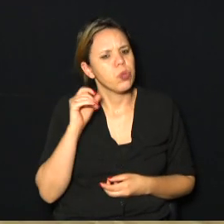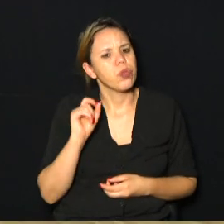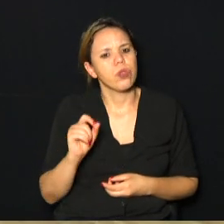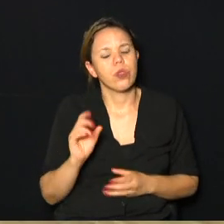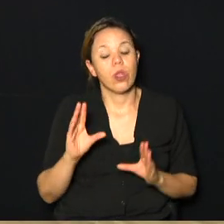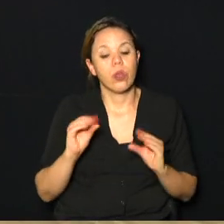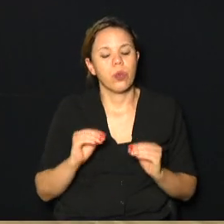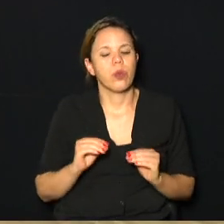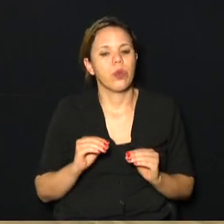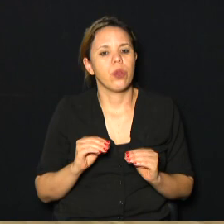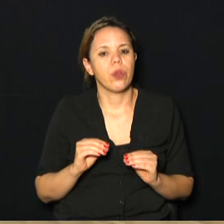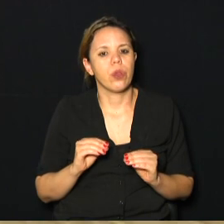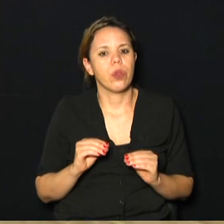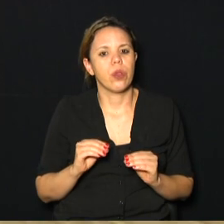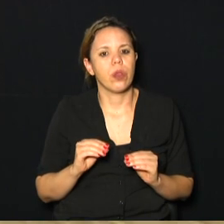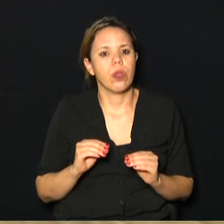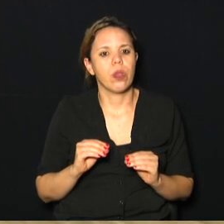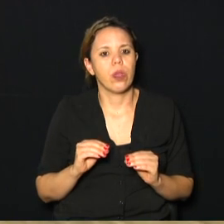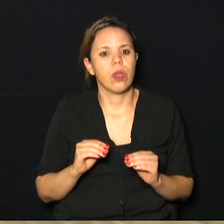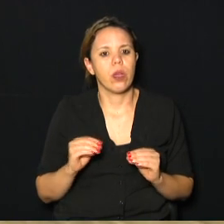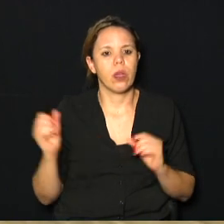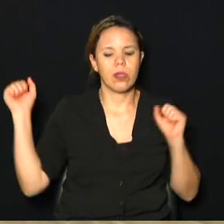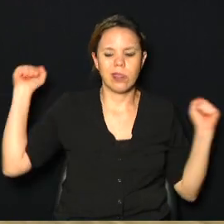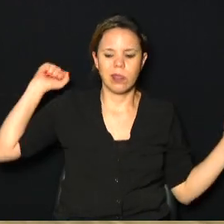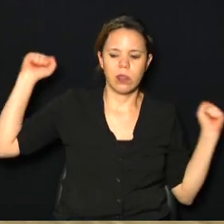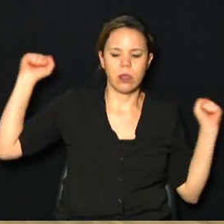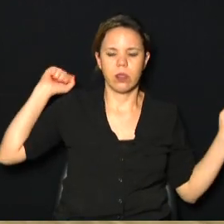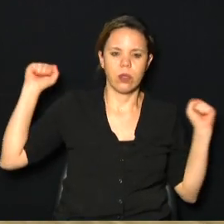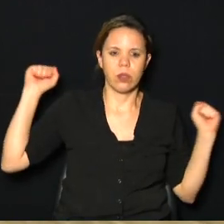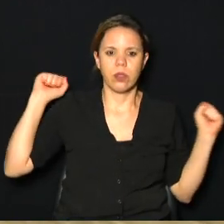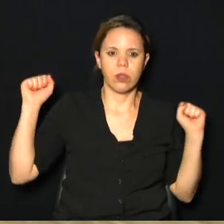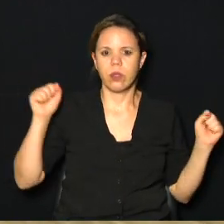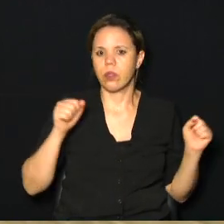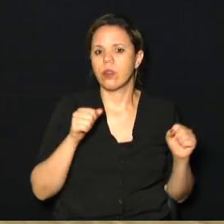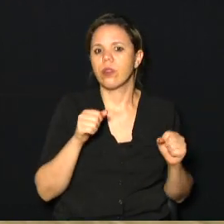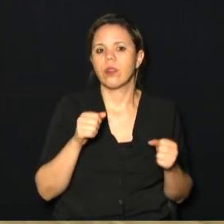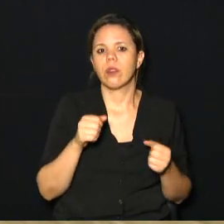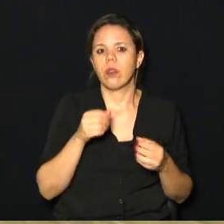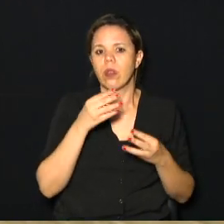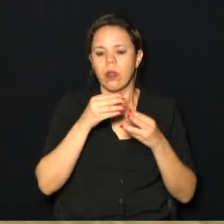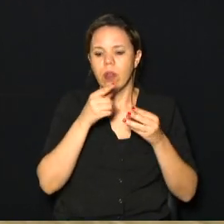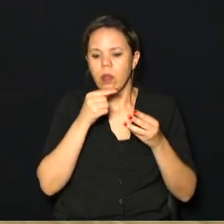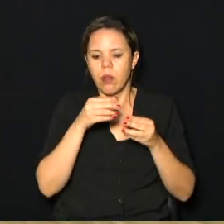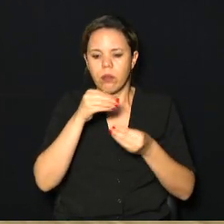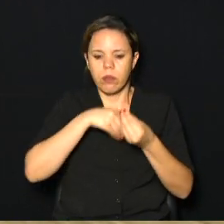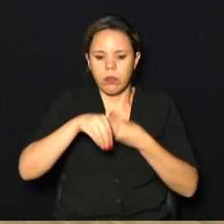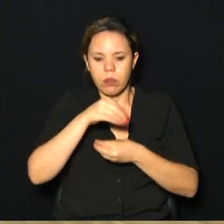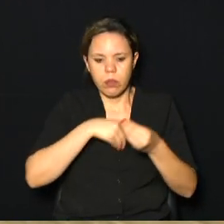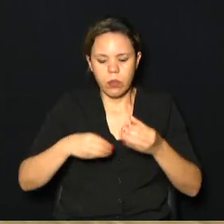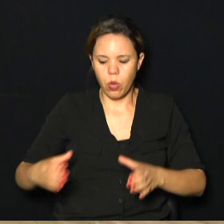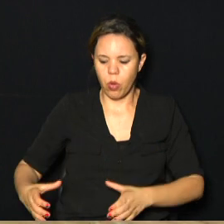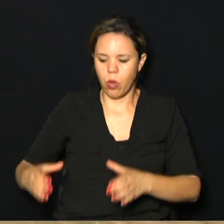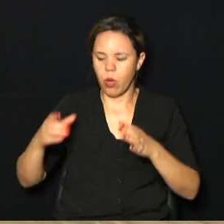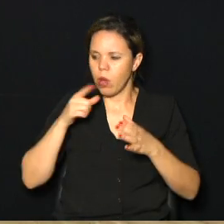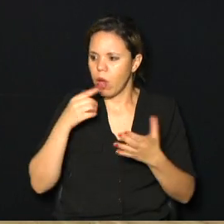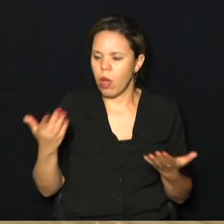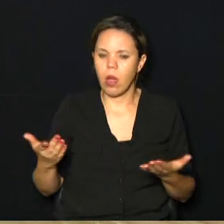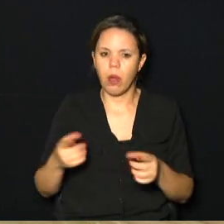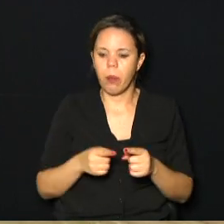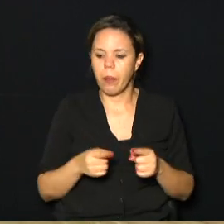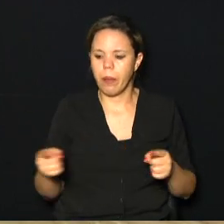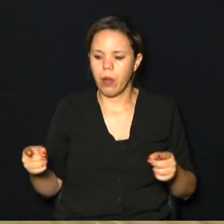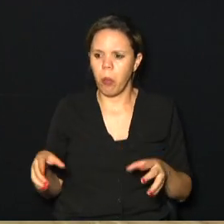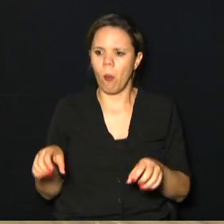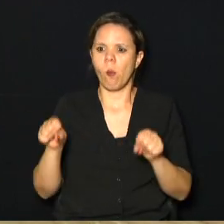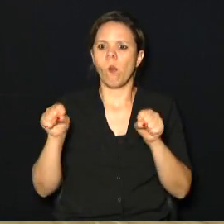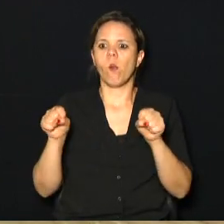que à noite colocar toalha molhada, um baldinho com água pode ajudar nesses casos. Por exemplo, a gente está vivendo um período de